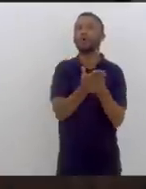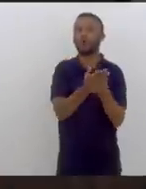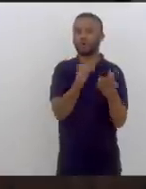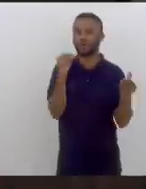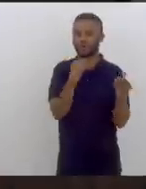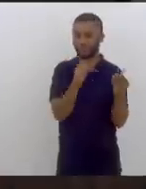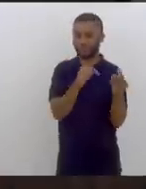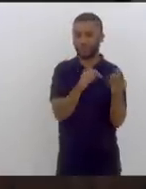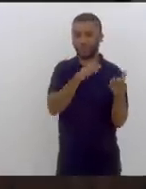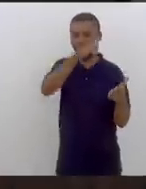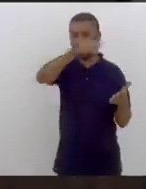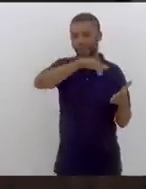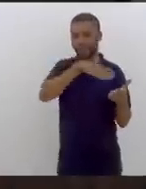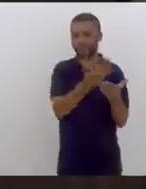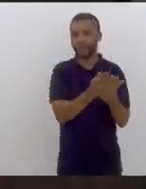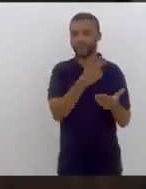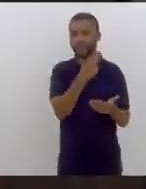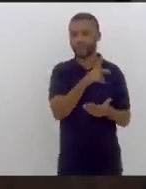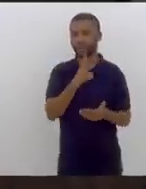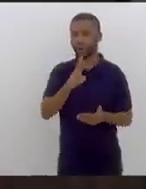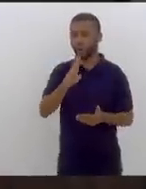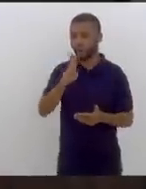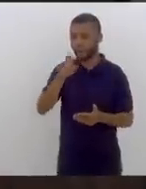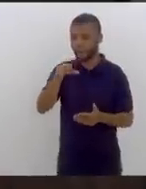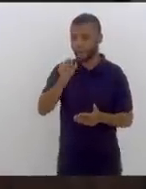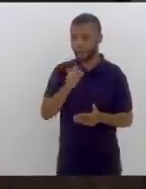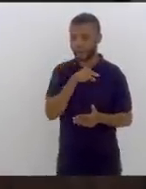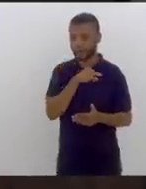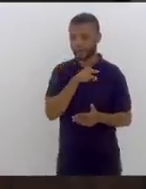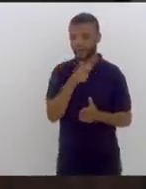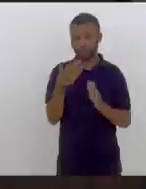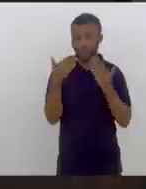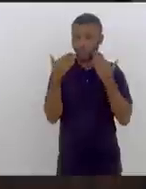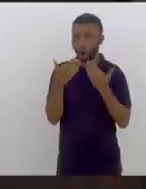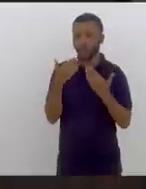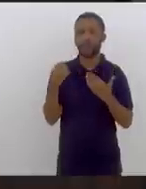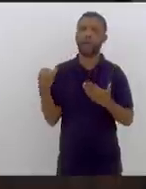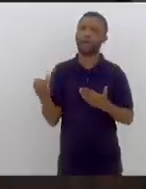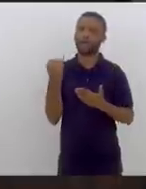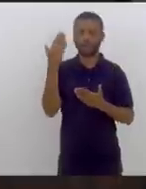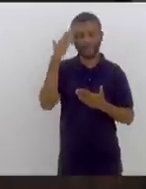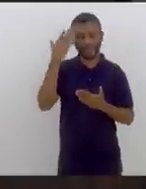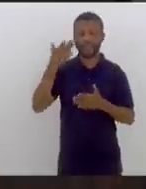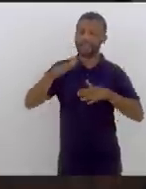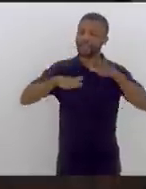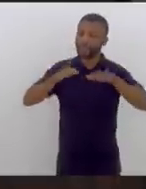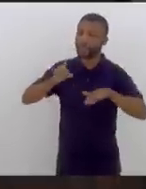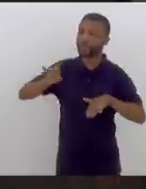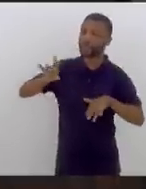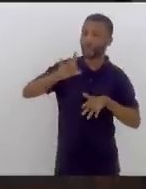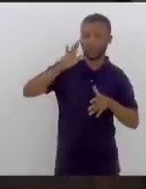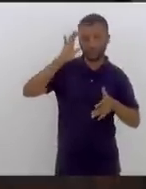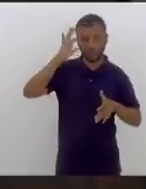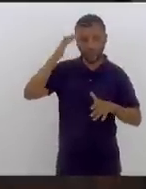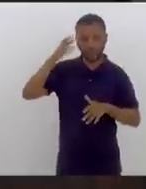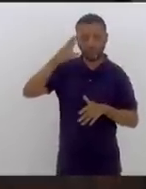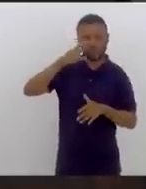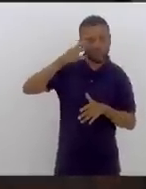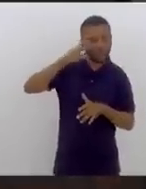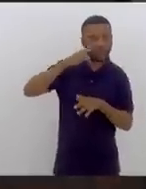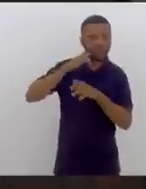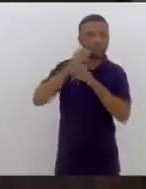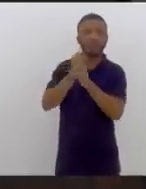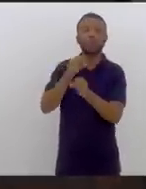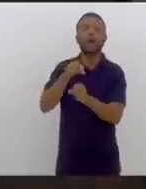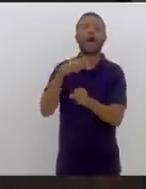senhor isso mostra a importância que tem eu sei que tem casos a casa tem que se rever isso mostra a importância